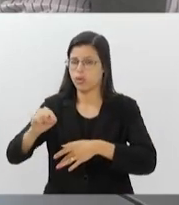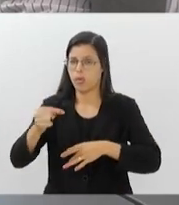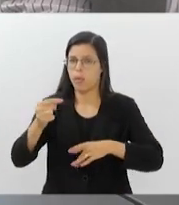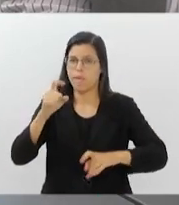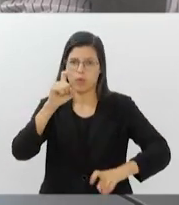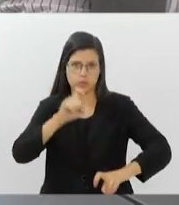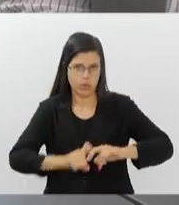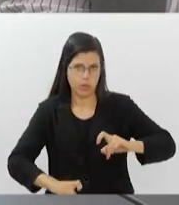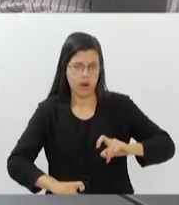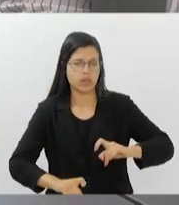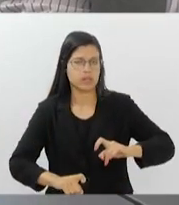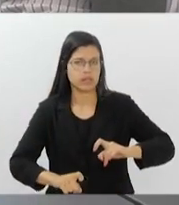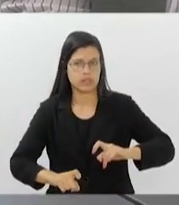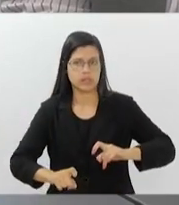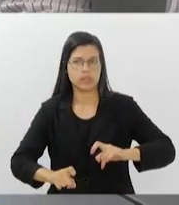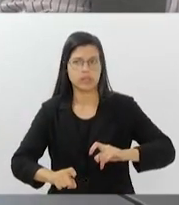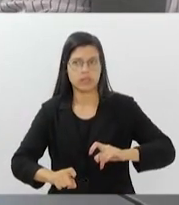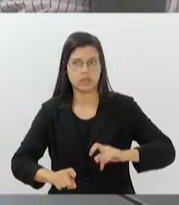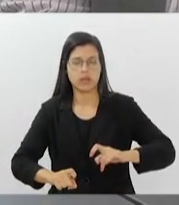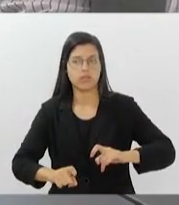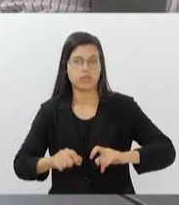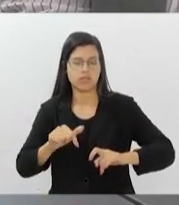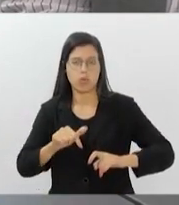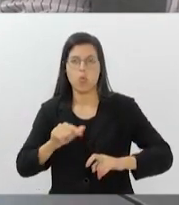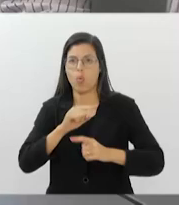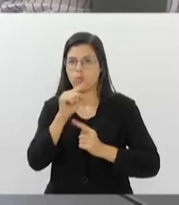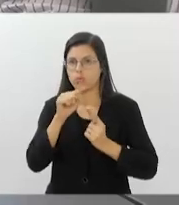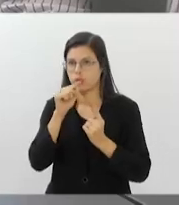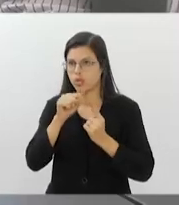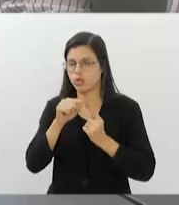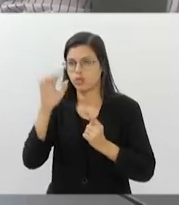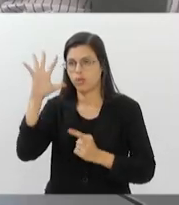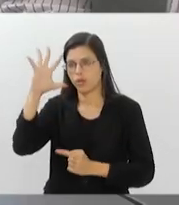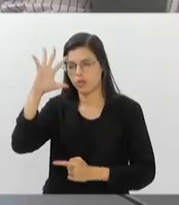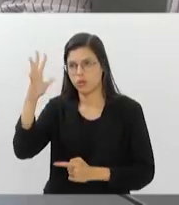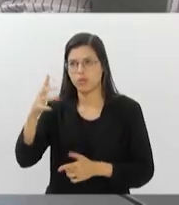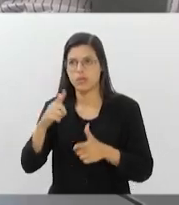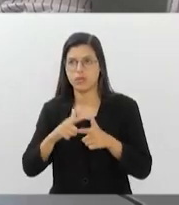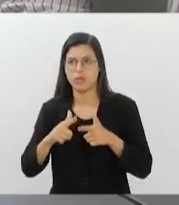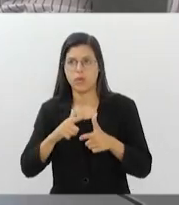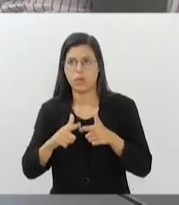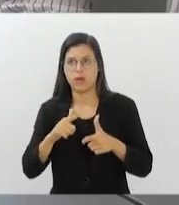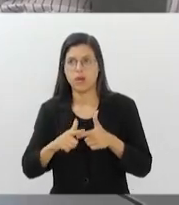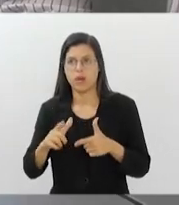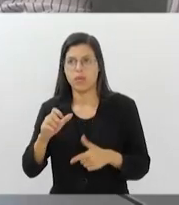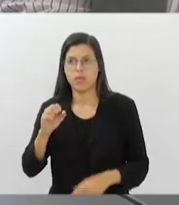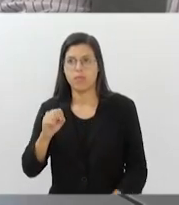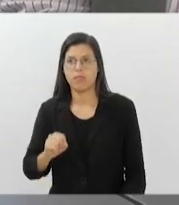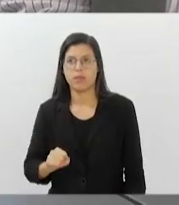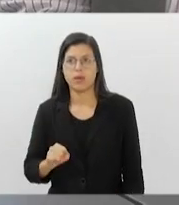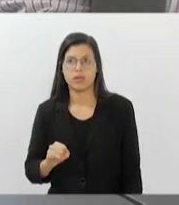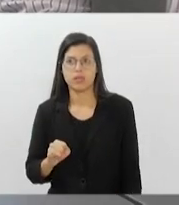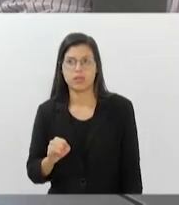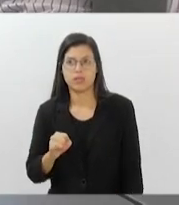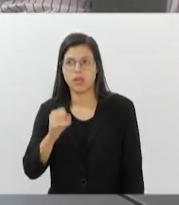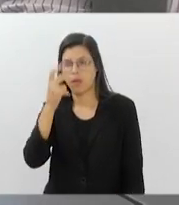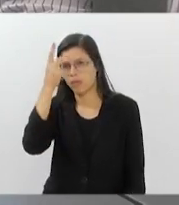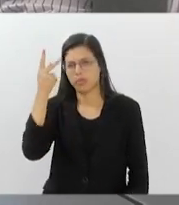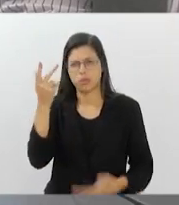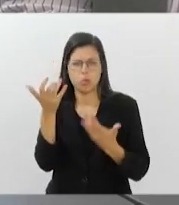do substitutivo é sanear essa questão que Vossa Excelência coloca, que uma vez manifestada a oposição, a